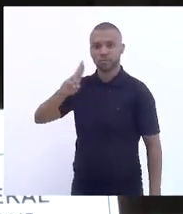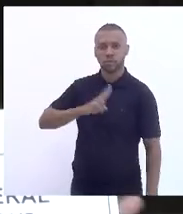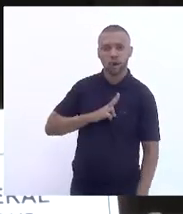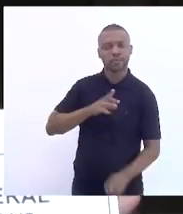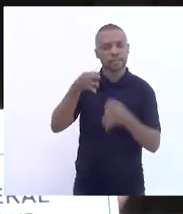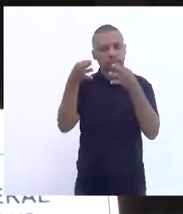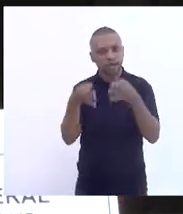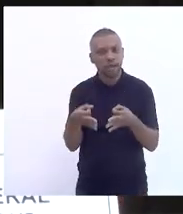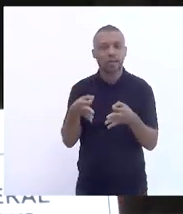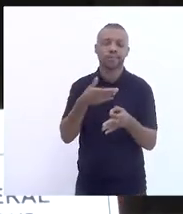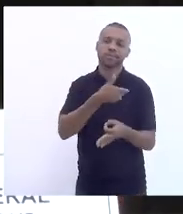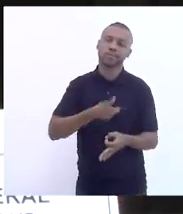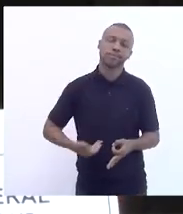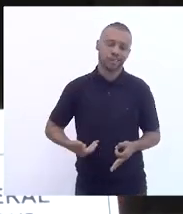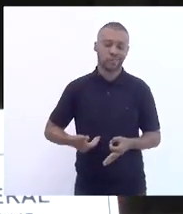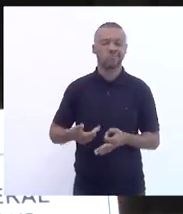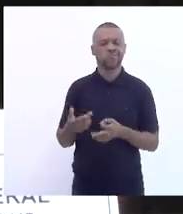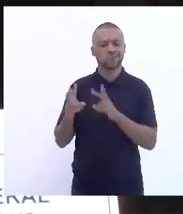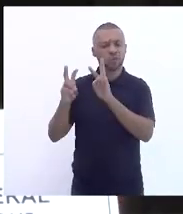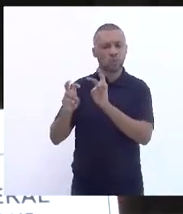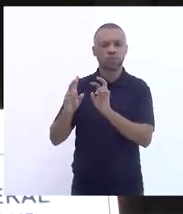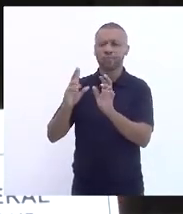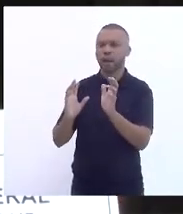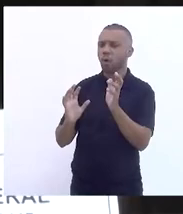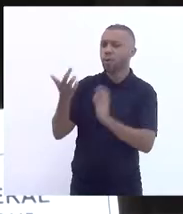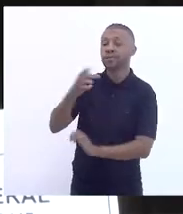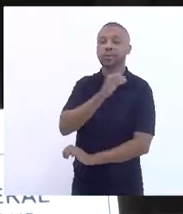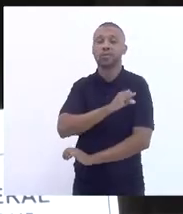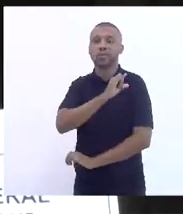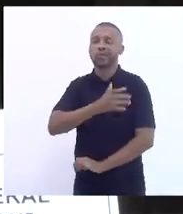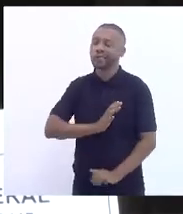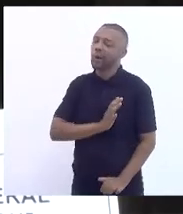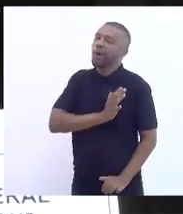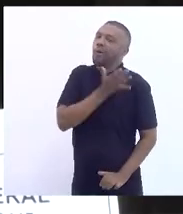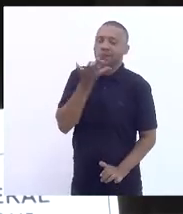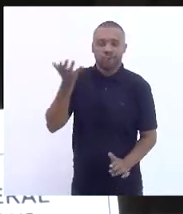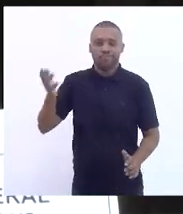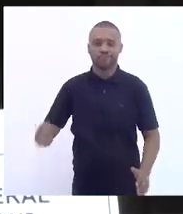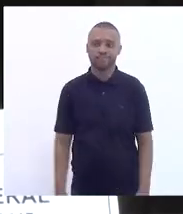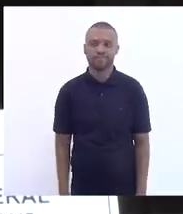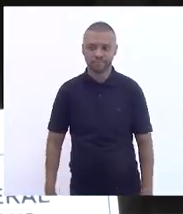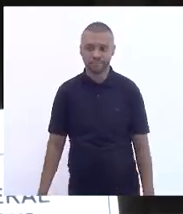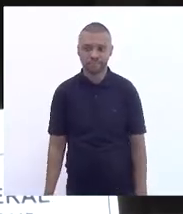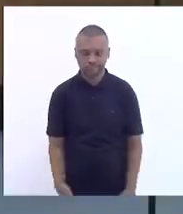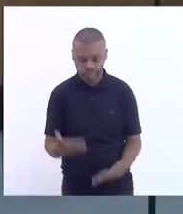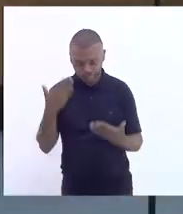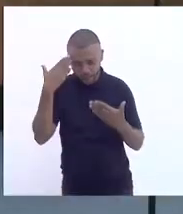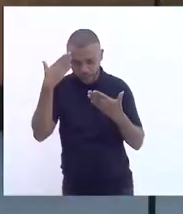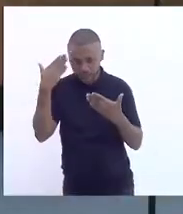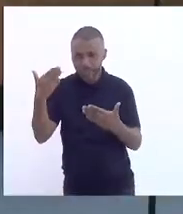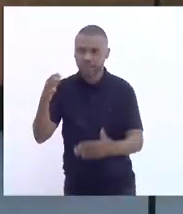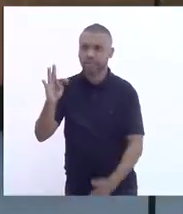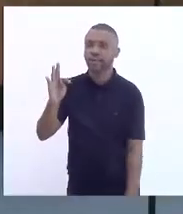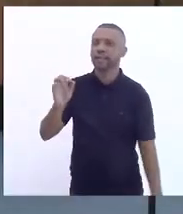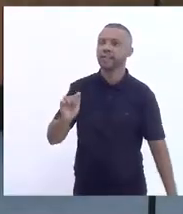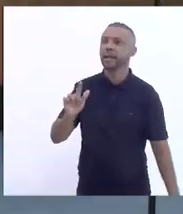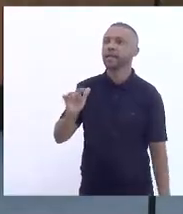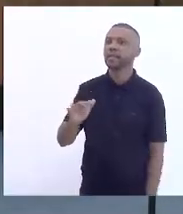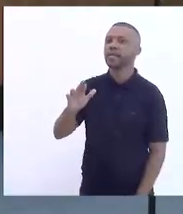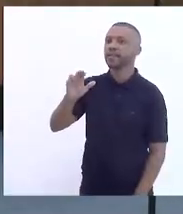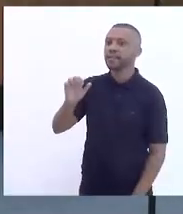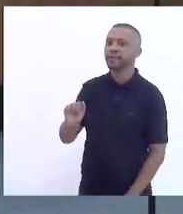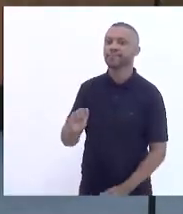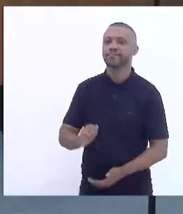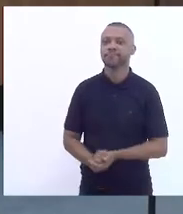governo do estado em relação ao horror que acontece no Rio de Janeiro bom obrigada taliria a